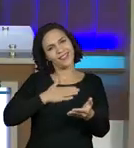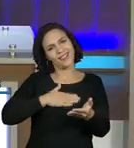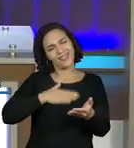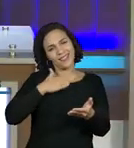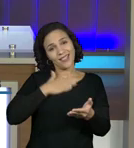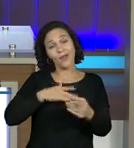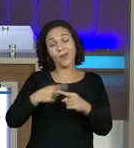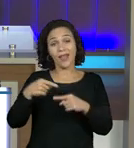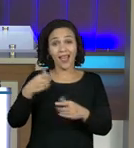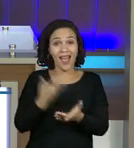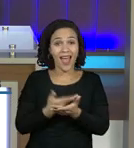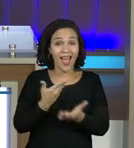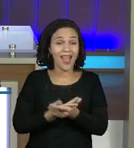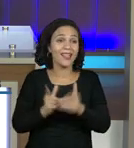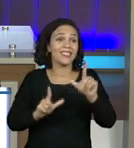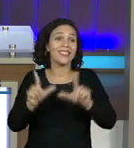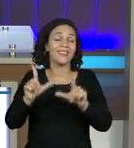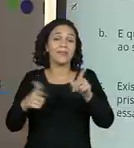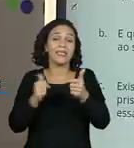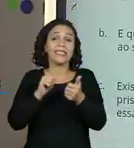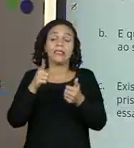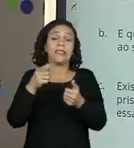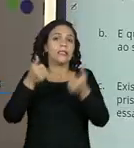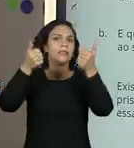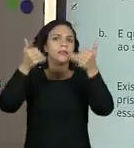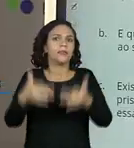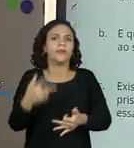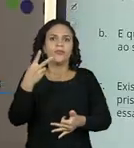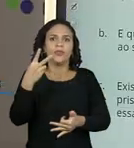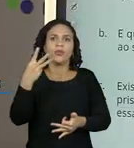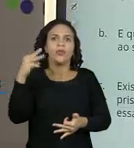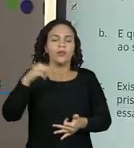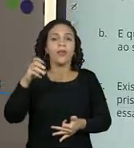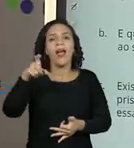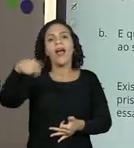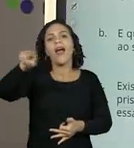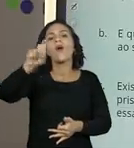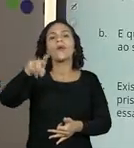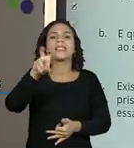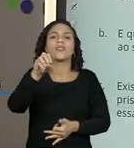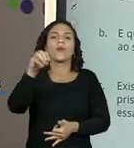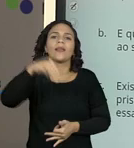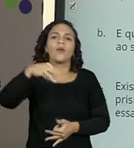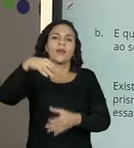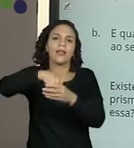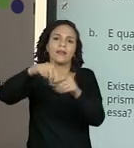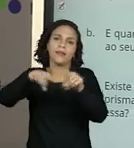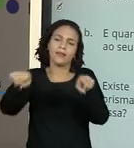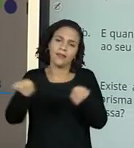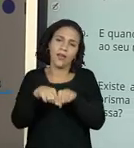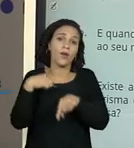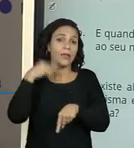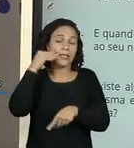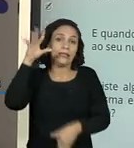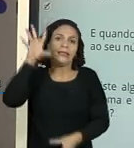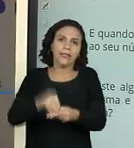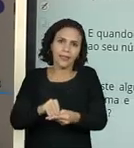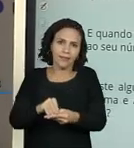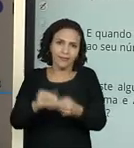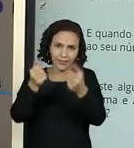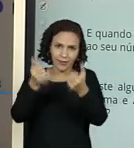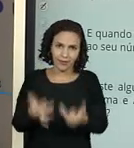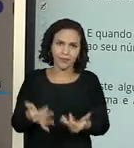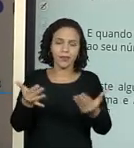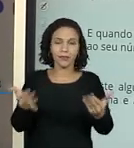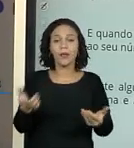falei, a aula, a gente tem o tempo da TV, né? Eu tenho que explicar em 24 minutos que vocês fazem em 50. Mas a gente dá um jeito nisso, tá bem? O